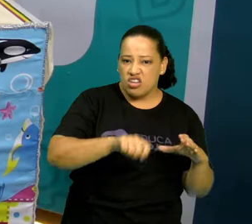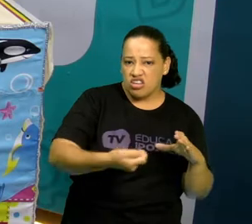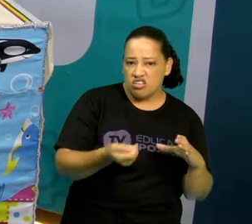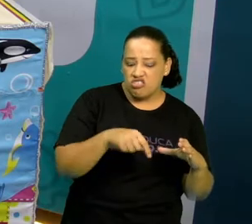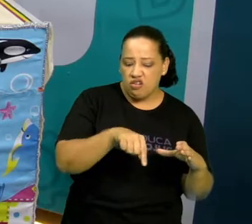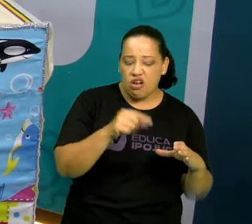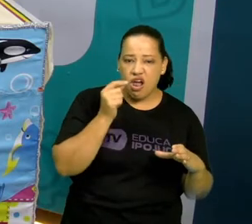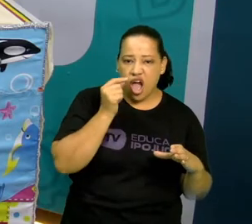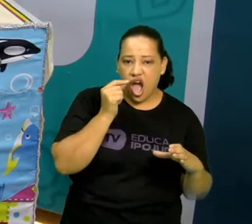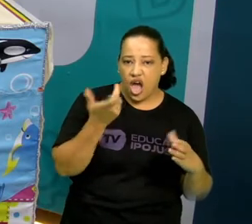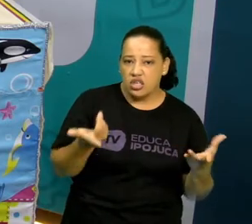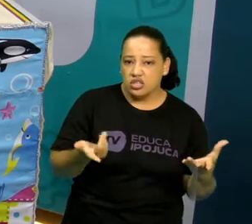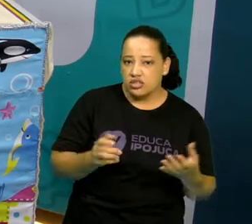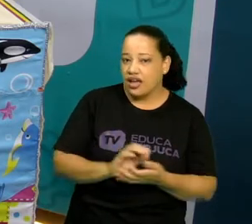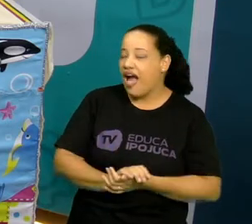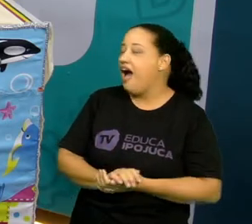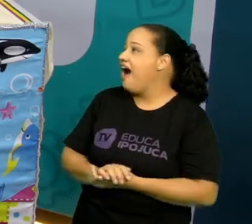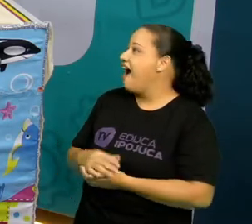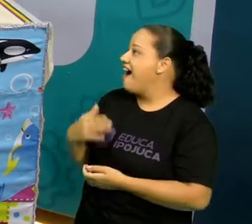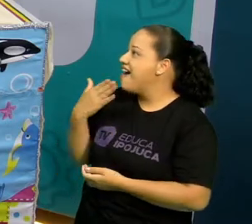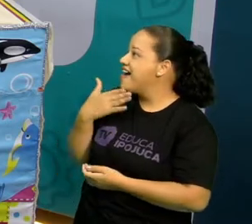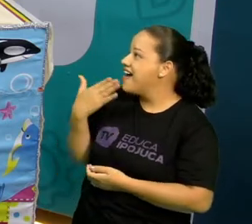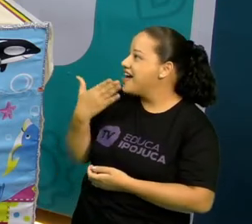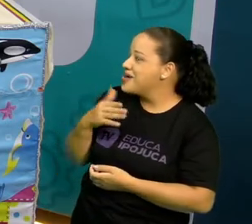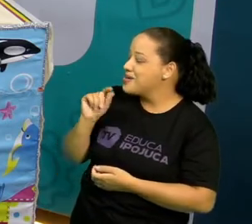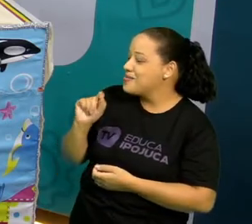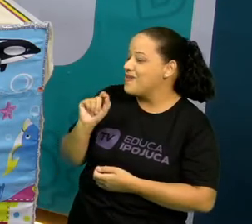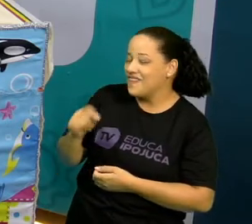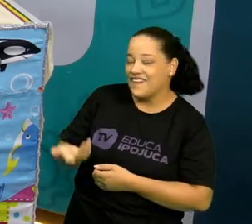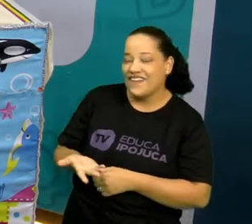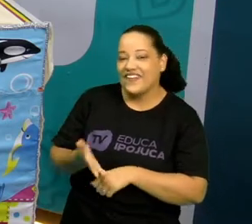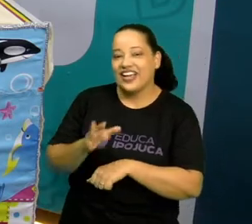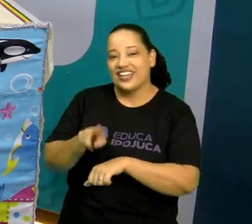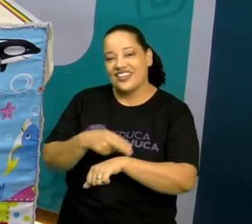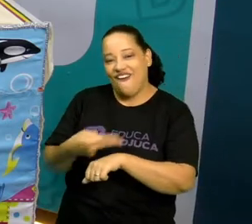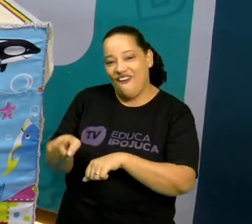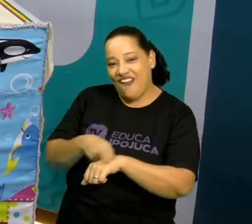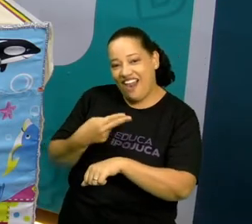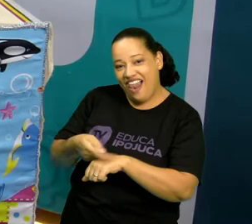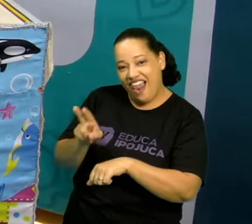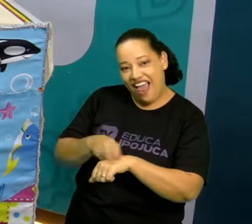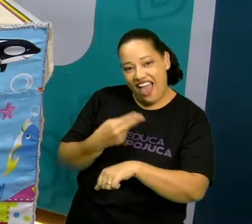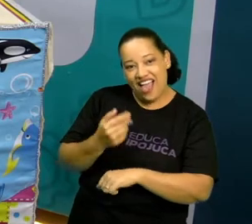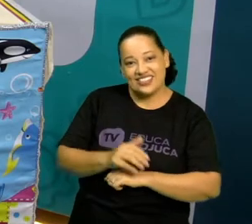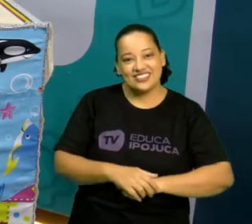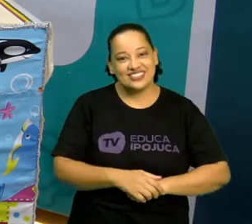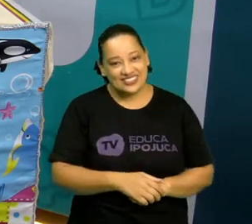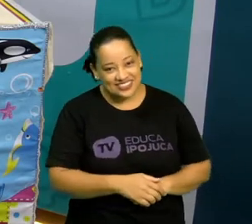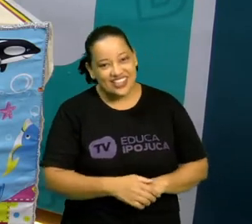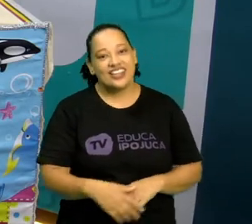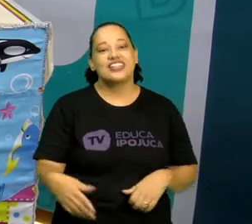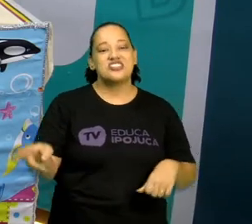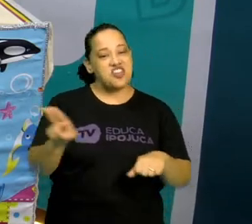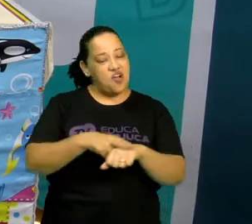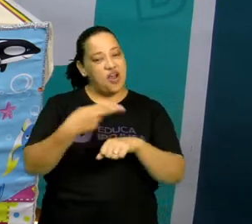com sabor de chocolate. Ah, com sabor de chocolate, tá, criançada? Quem então, ó,